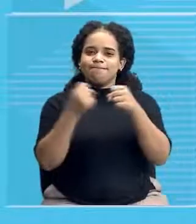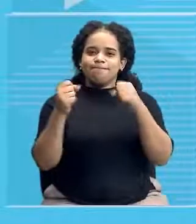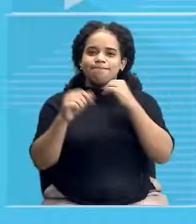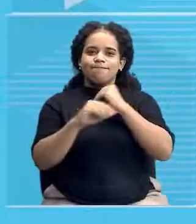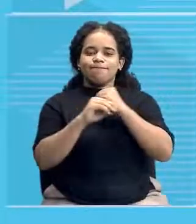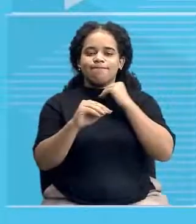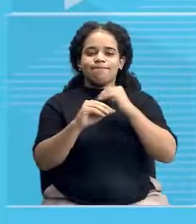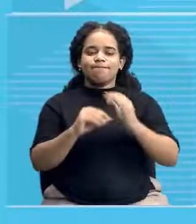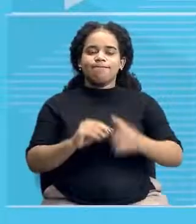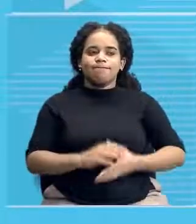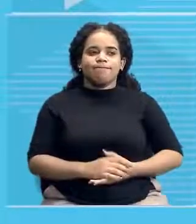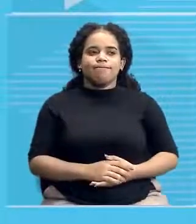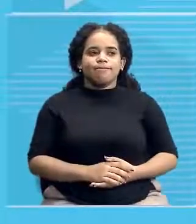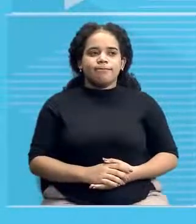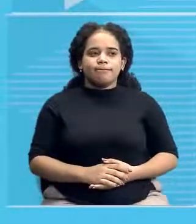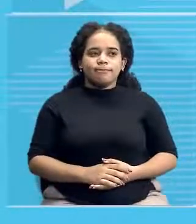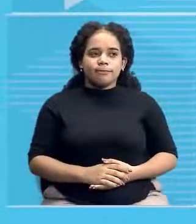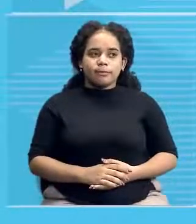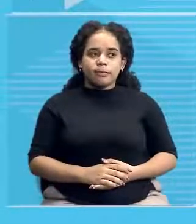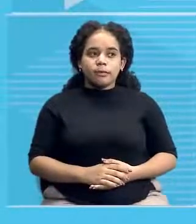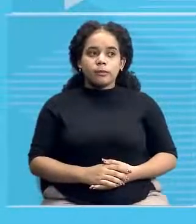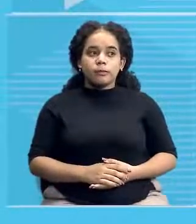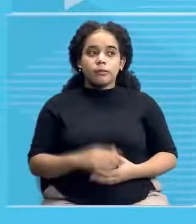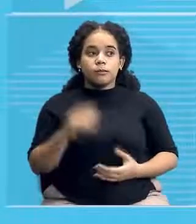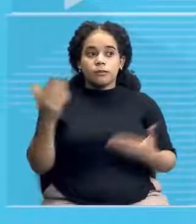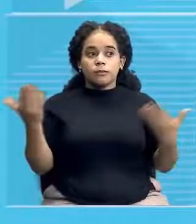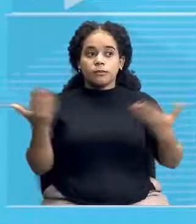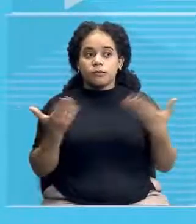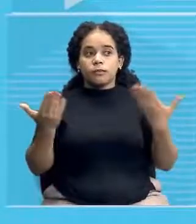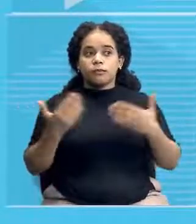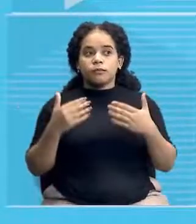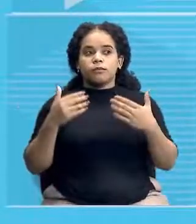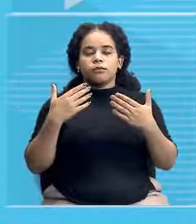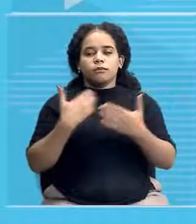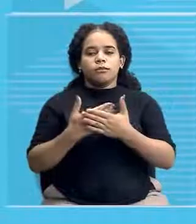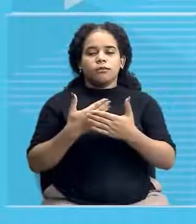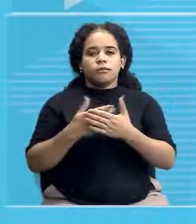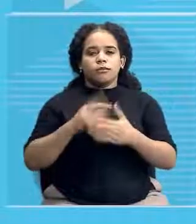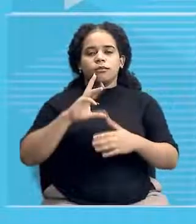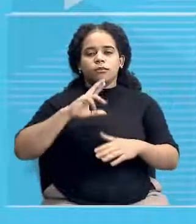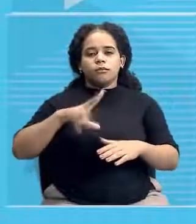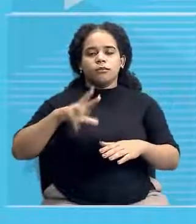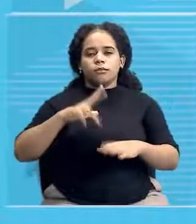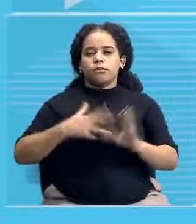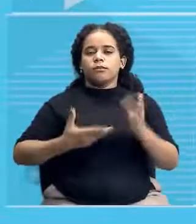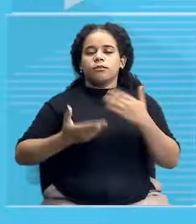Gente, aqui não é ideologia de gênero.